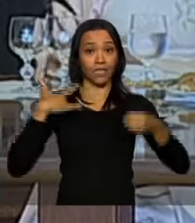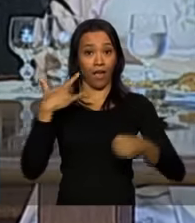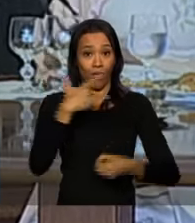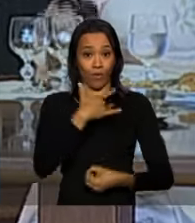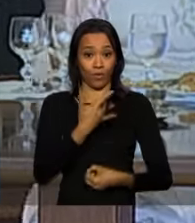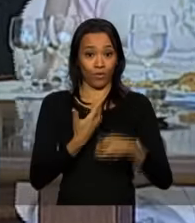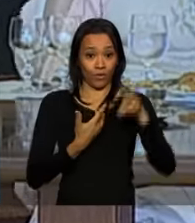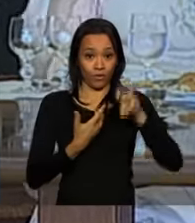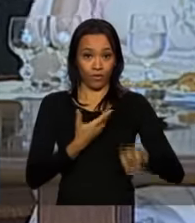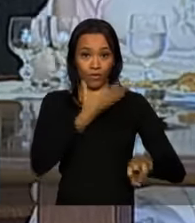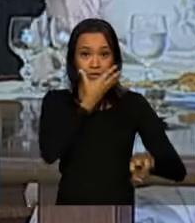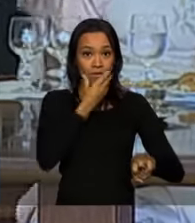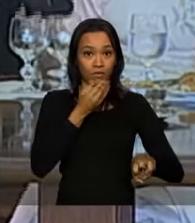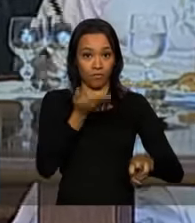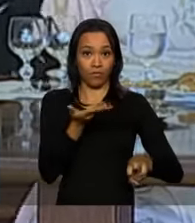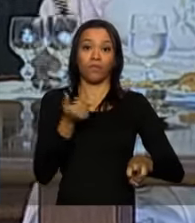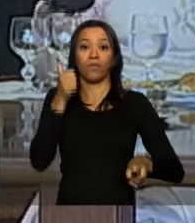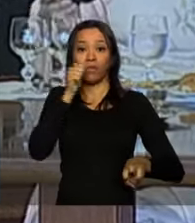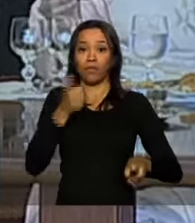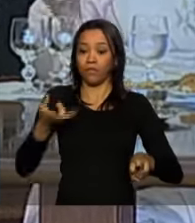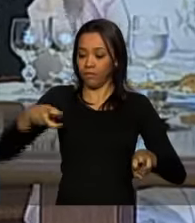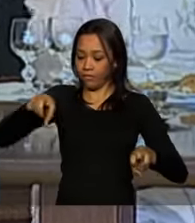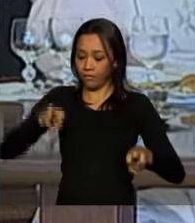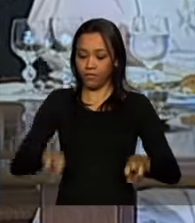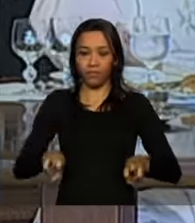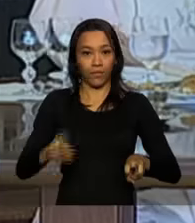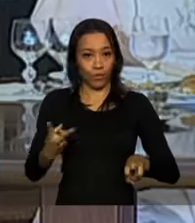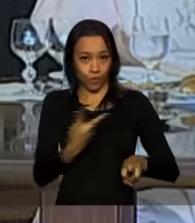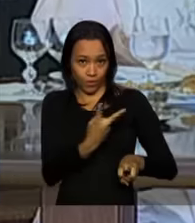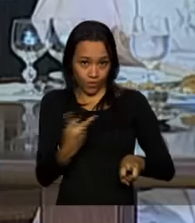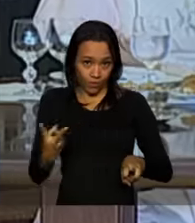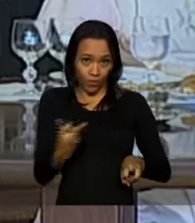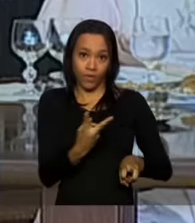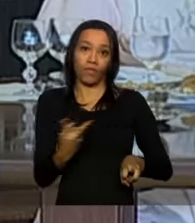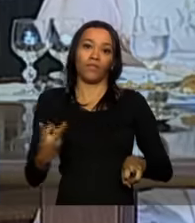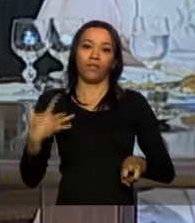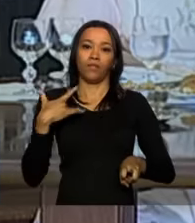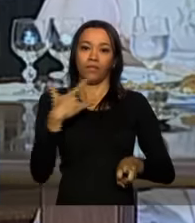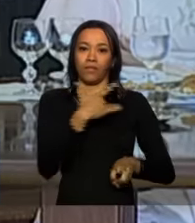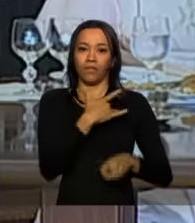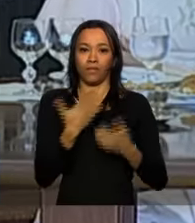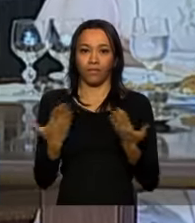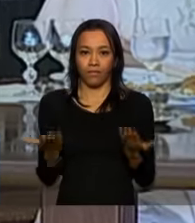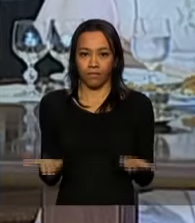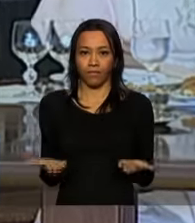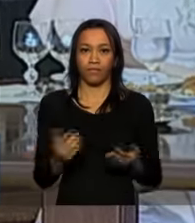Majestades Imperiais, o Imperador Akihito e a Imperatriz Michiko.